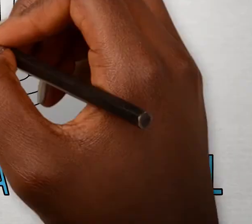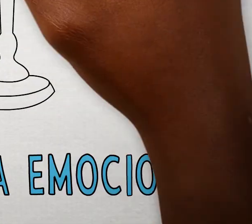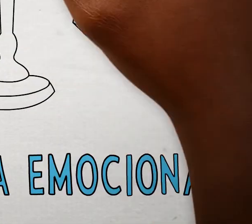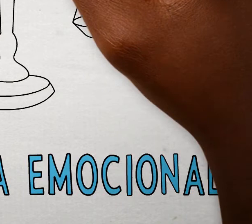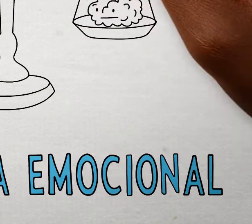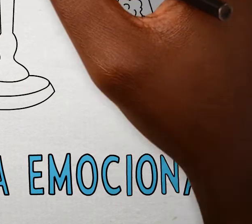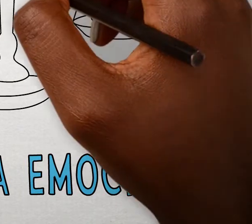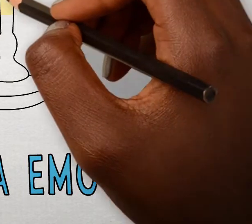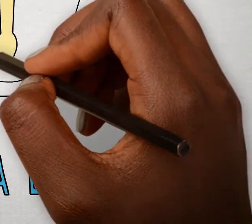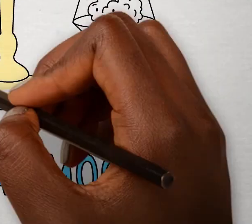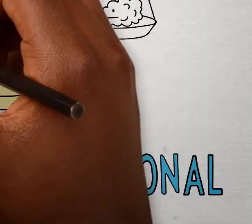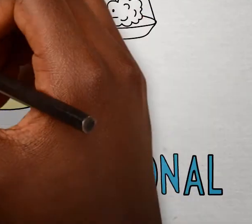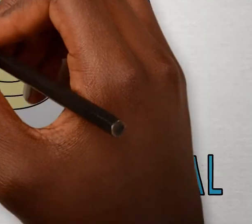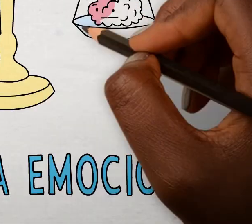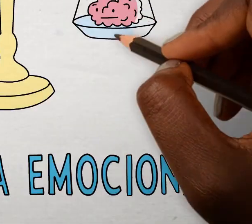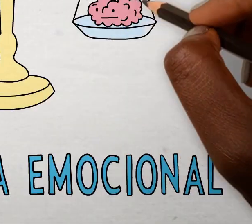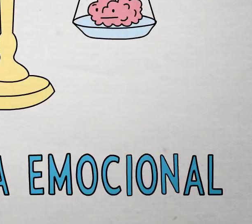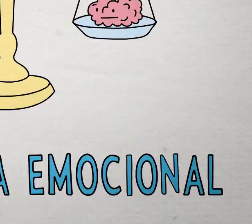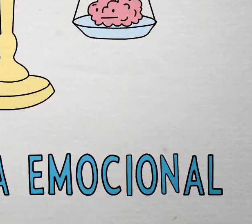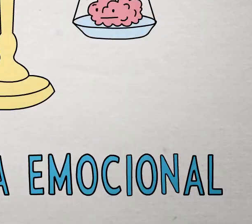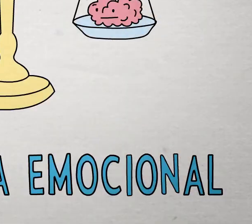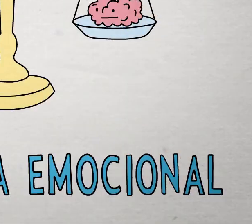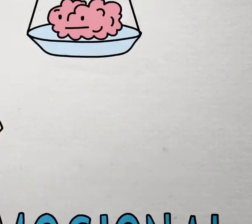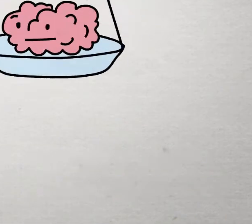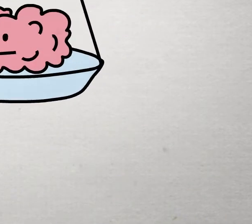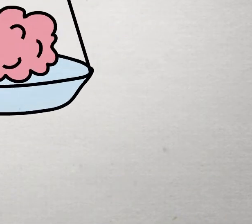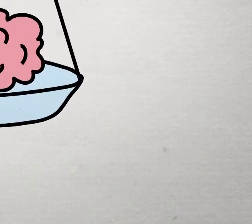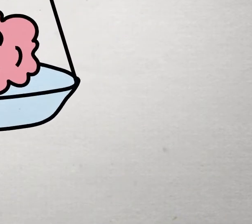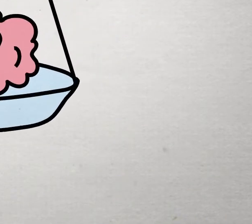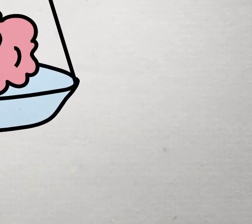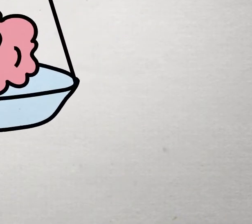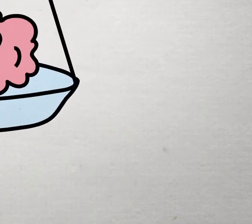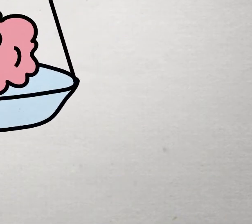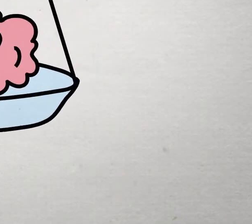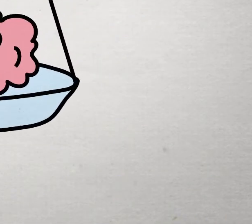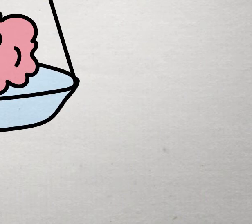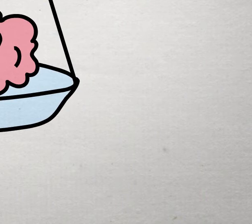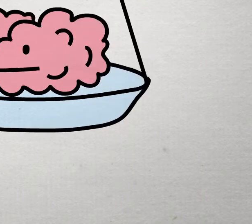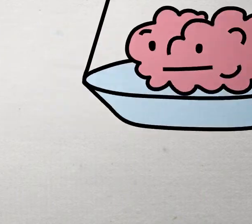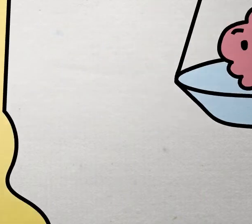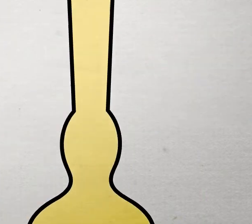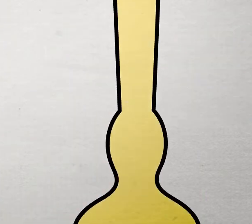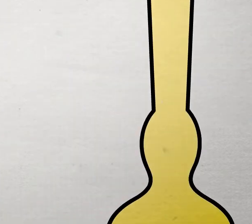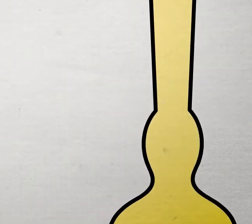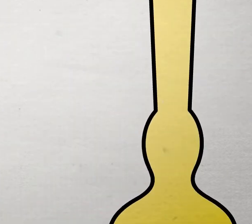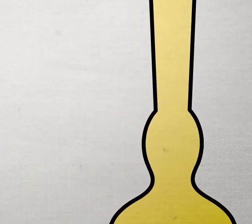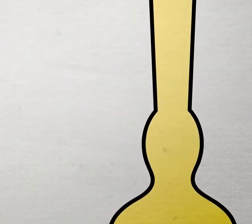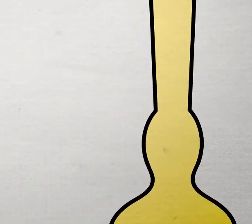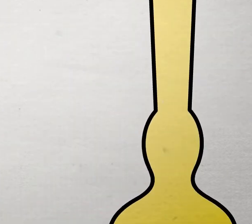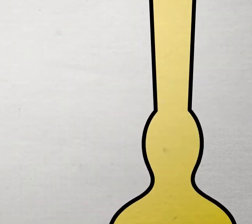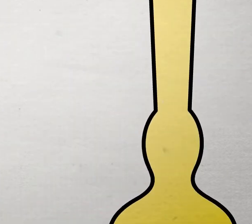contratempos para seguir avançando. Com a resiliência emocional, conseguimos gerenciar melhor as nossas emoções e, através